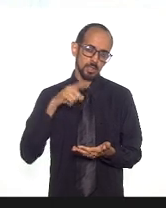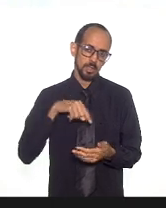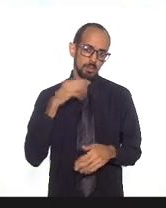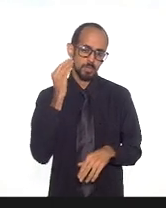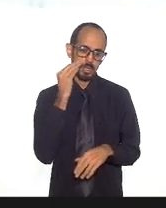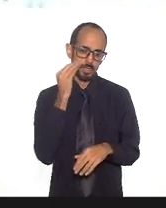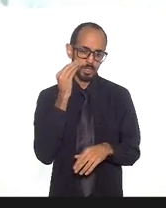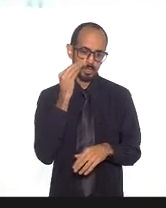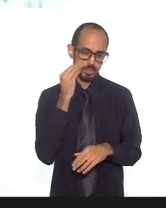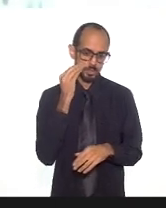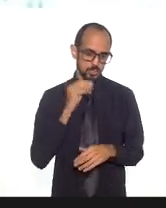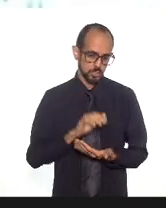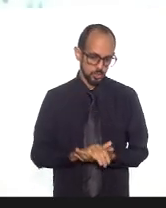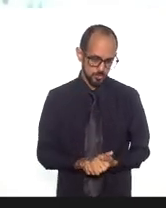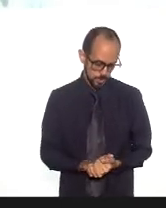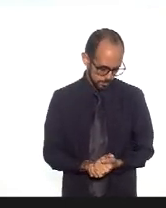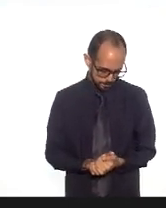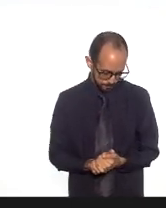não sei se